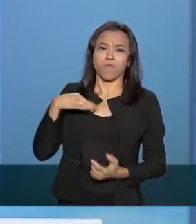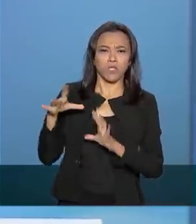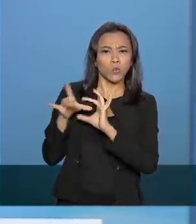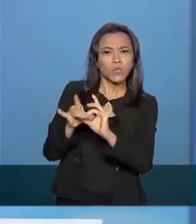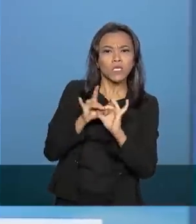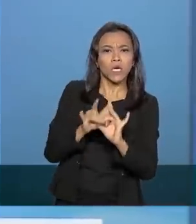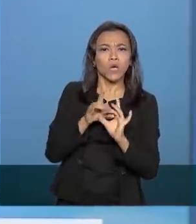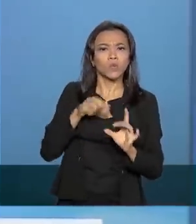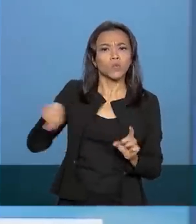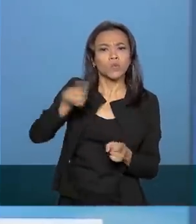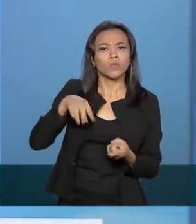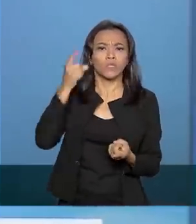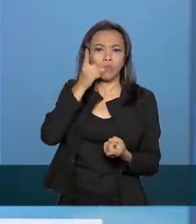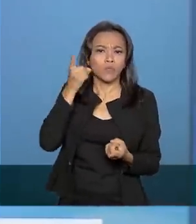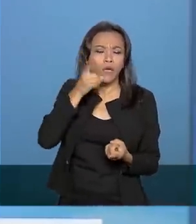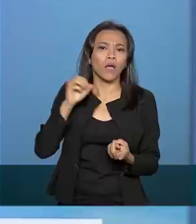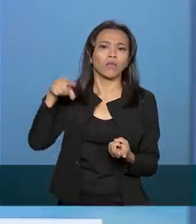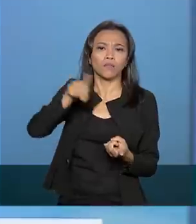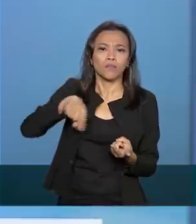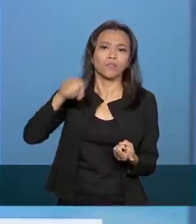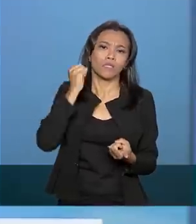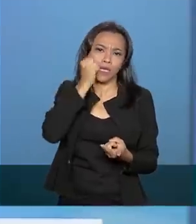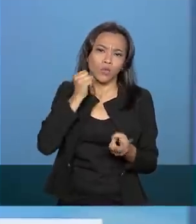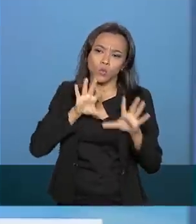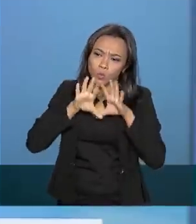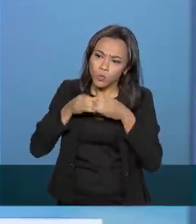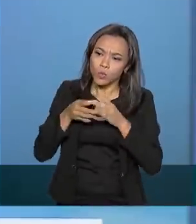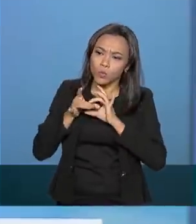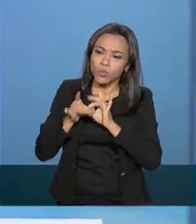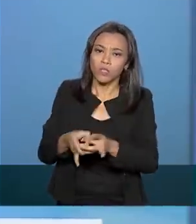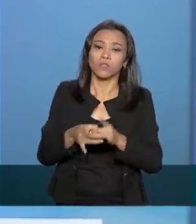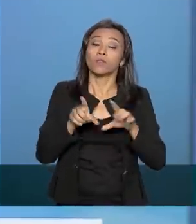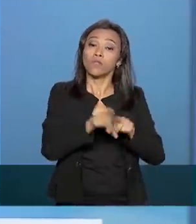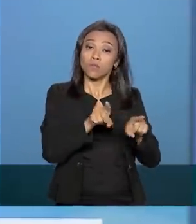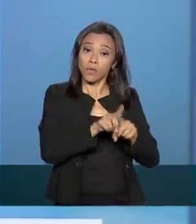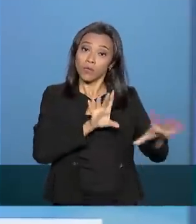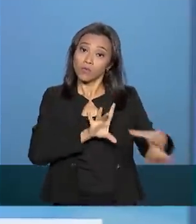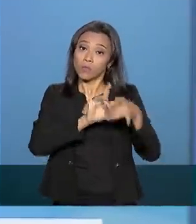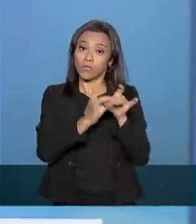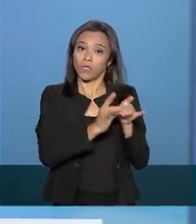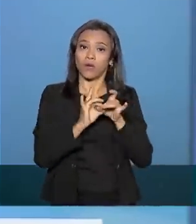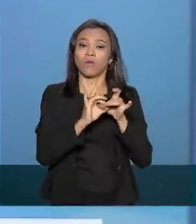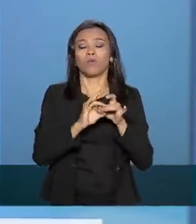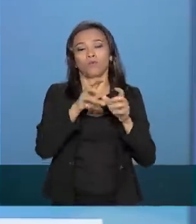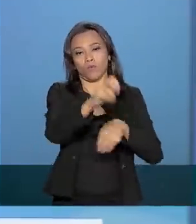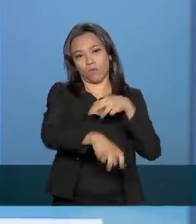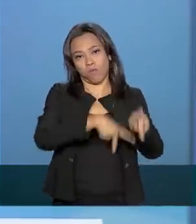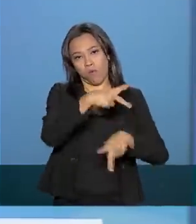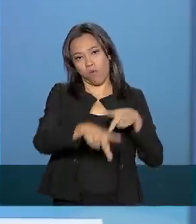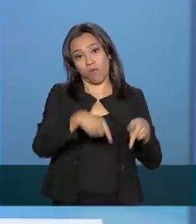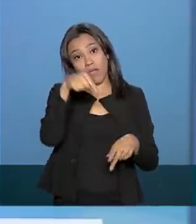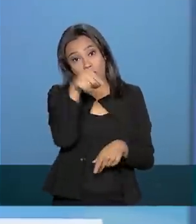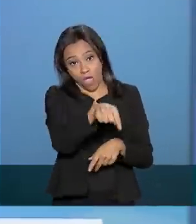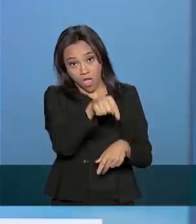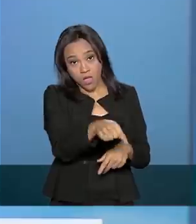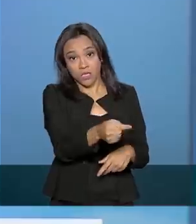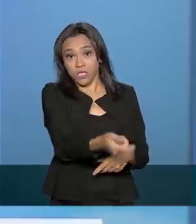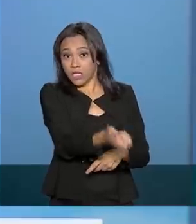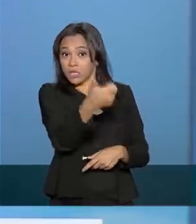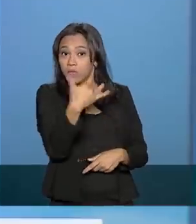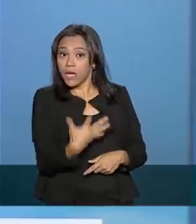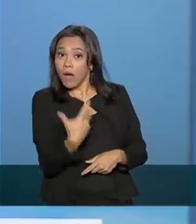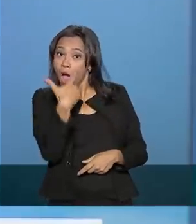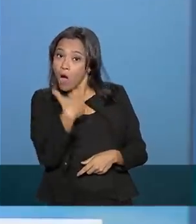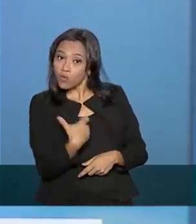parlamentares, deputados e senadores, mas com a união do nosso povo. Porque é o nosso povo que tem que dizer para